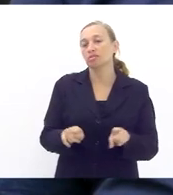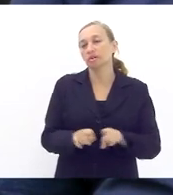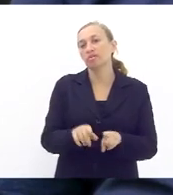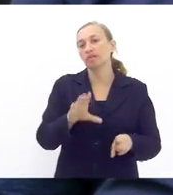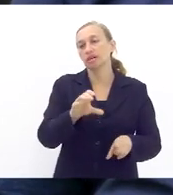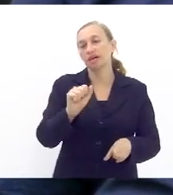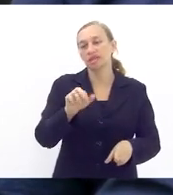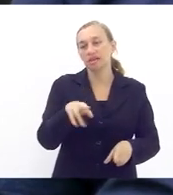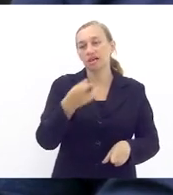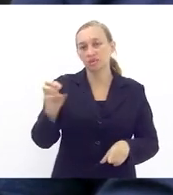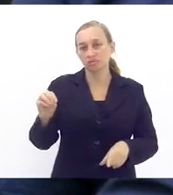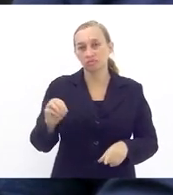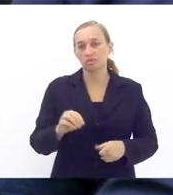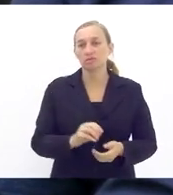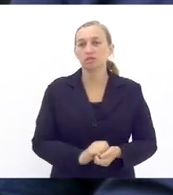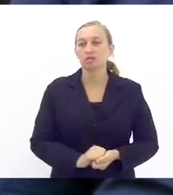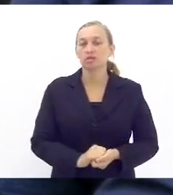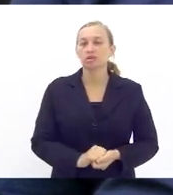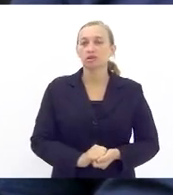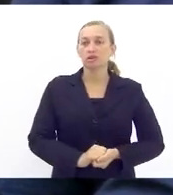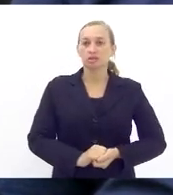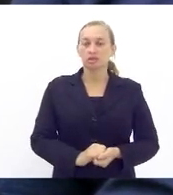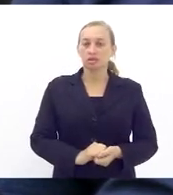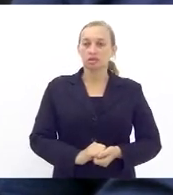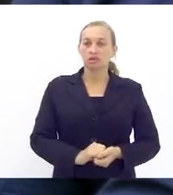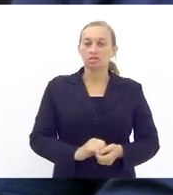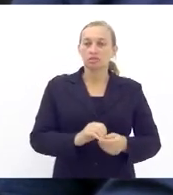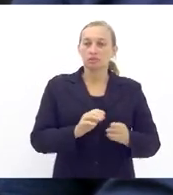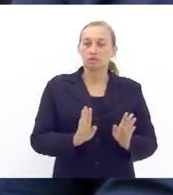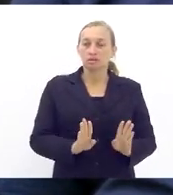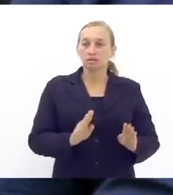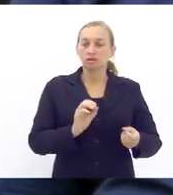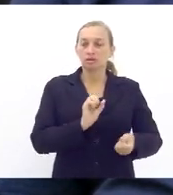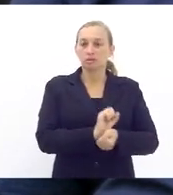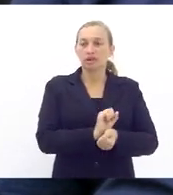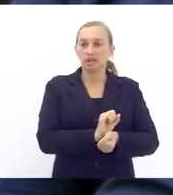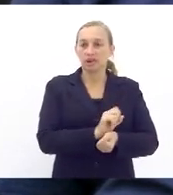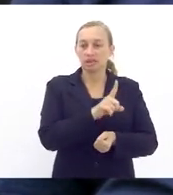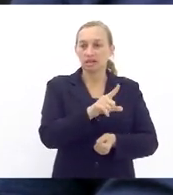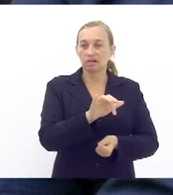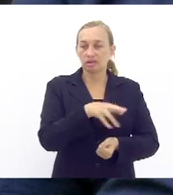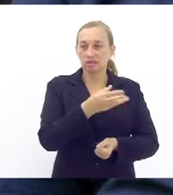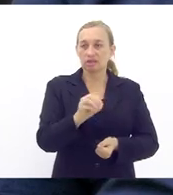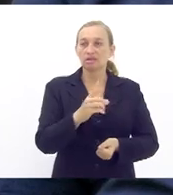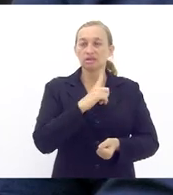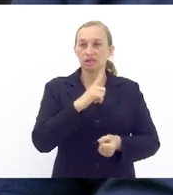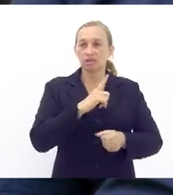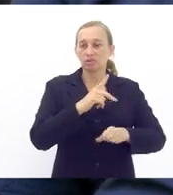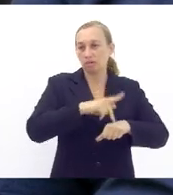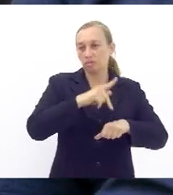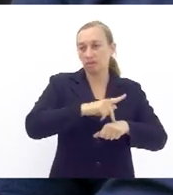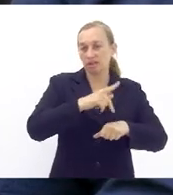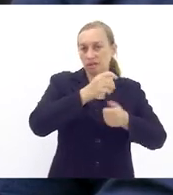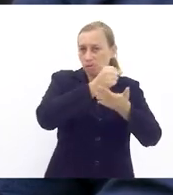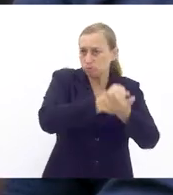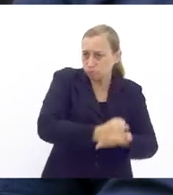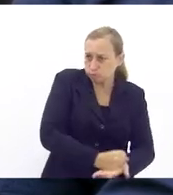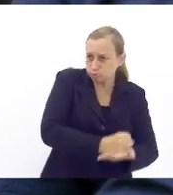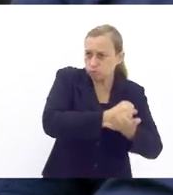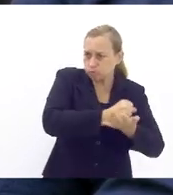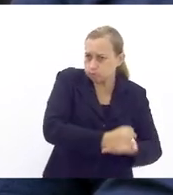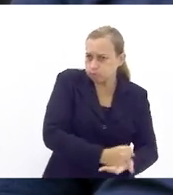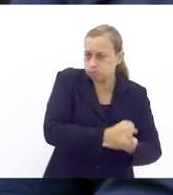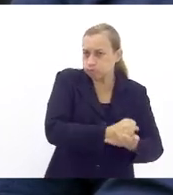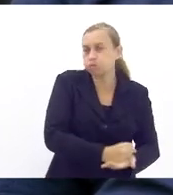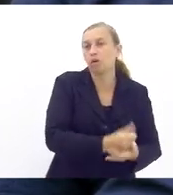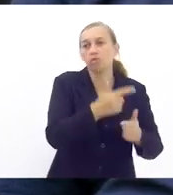casarão a fachada do Casarão foi interditada porque essa fachada tem uma pedra que pesa toneladas e essa pedra